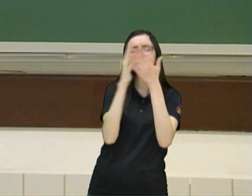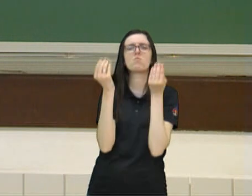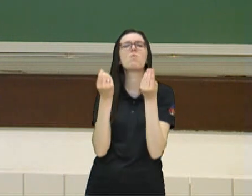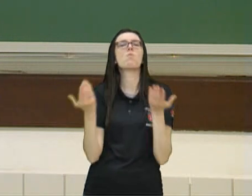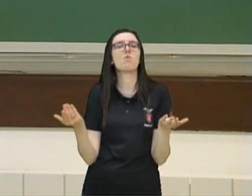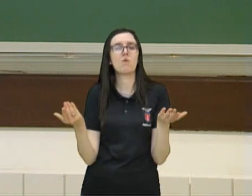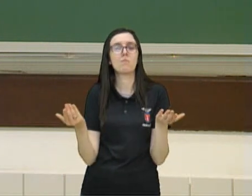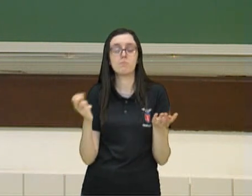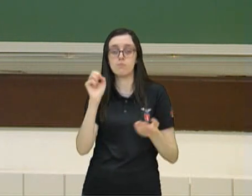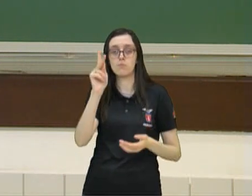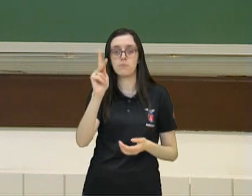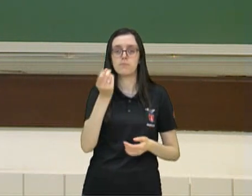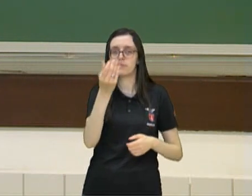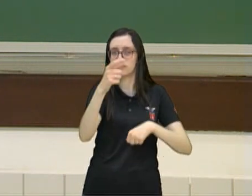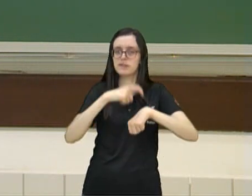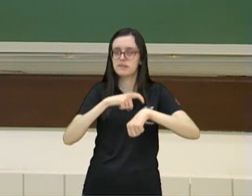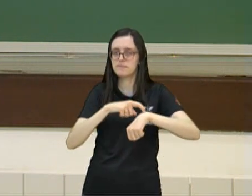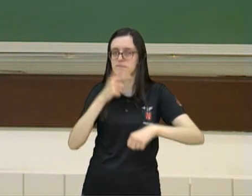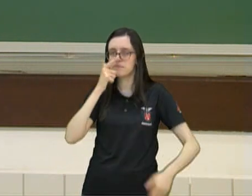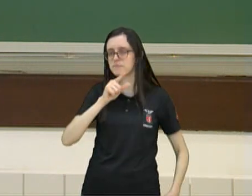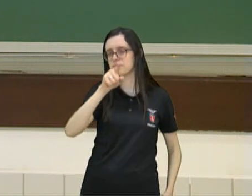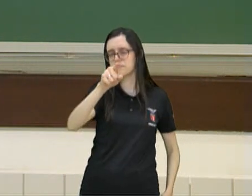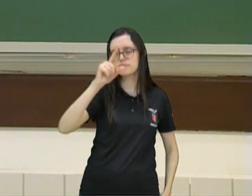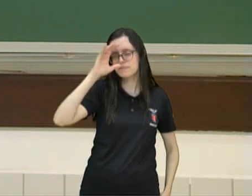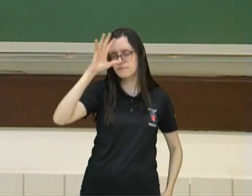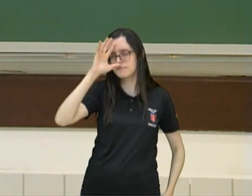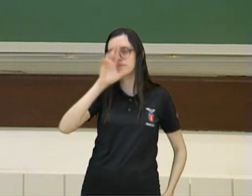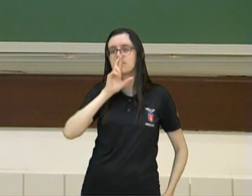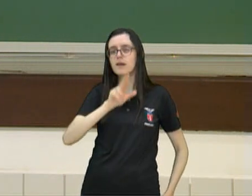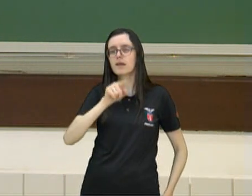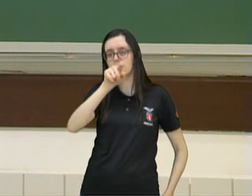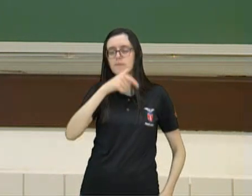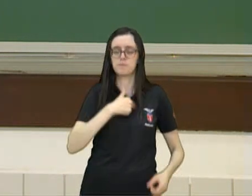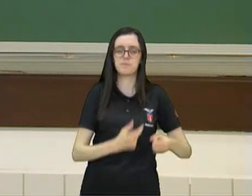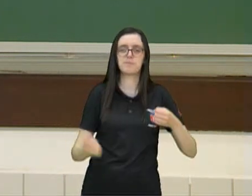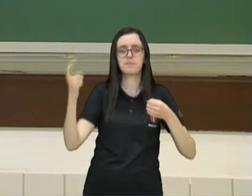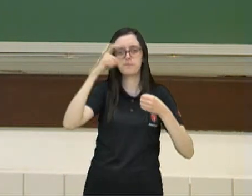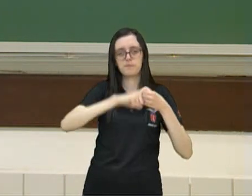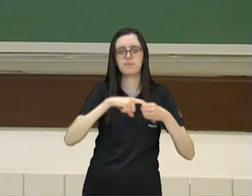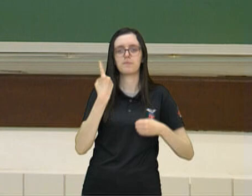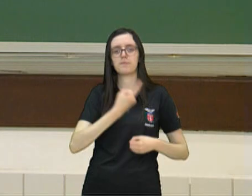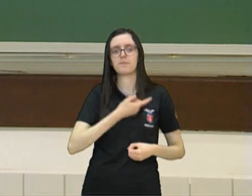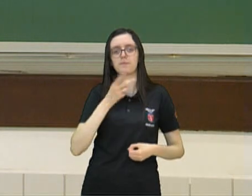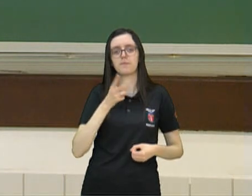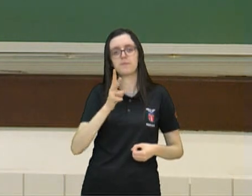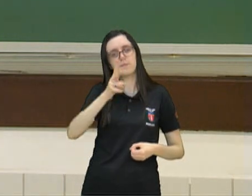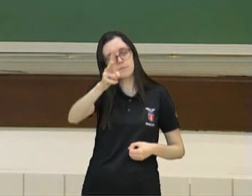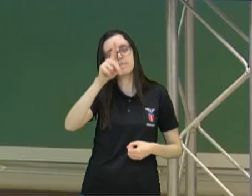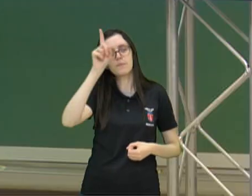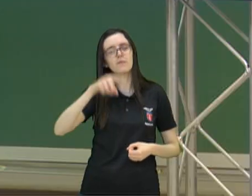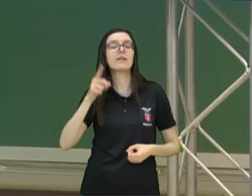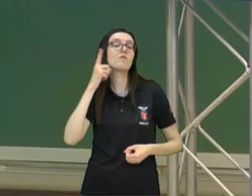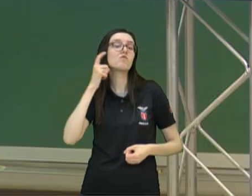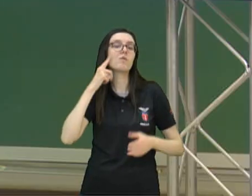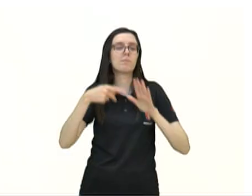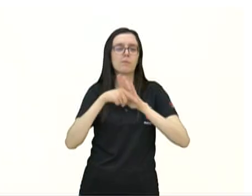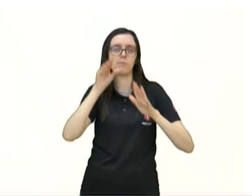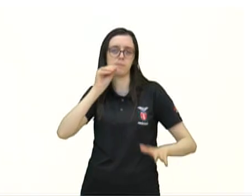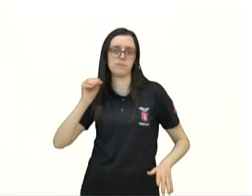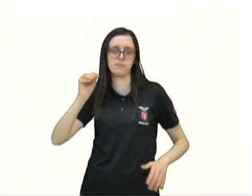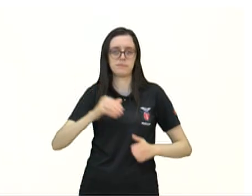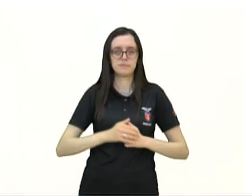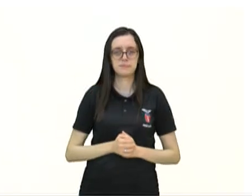acento? Ok? Vou dar um tempinho para você responder essa questão e volto para a gente continuar com os sons da fala.